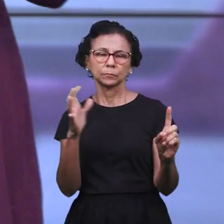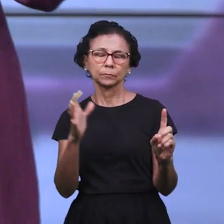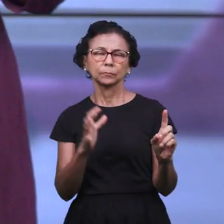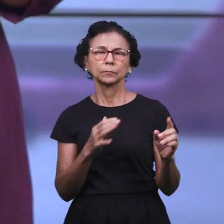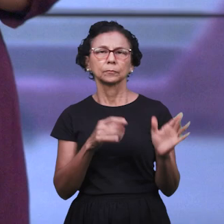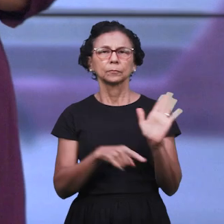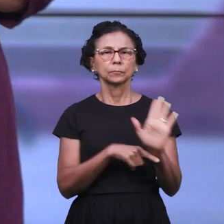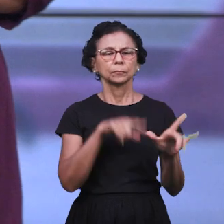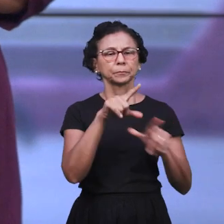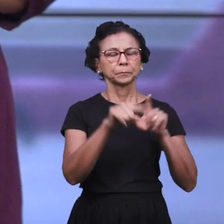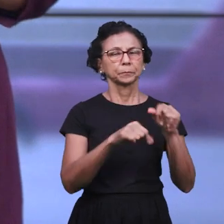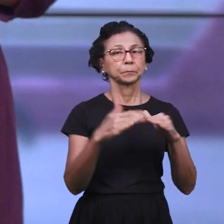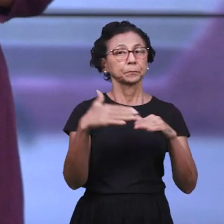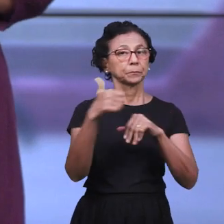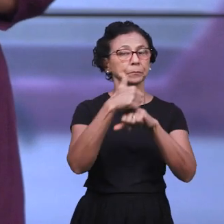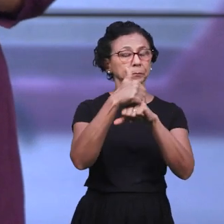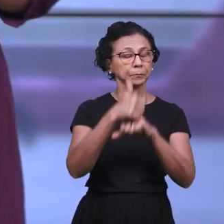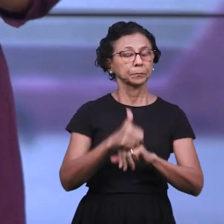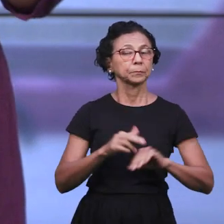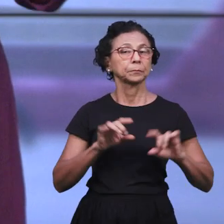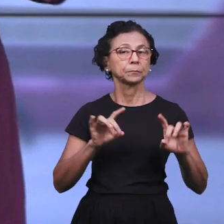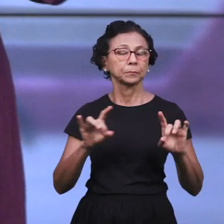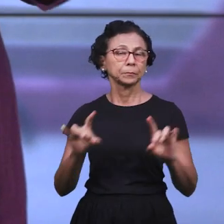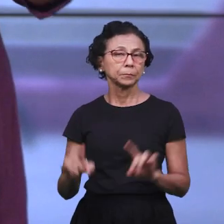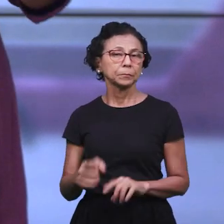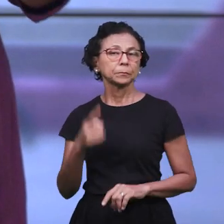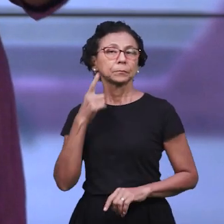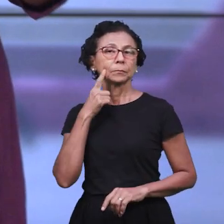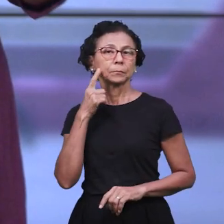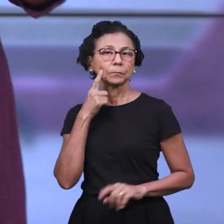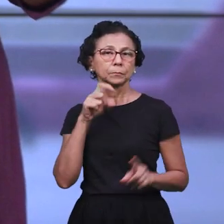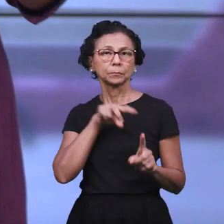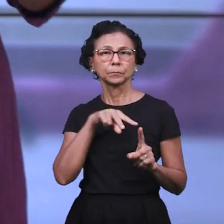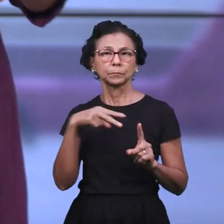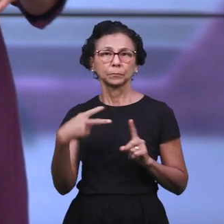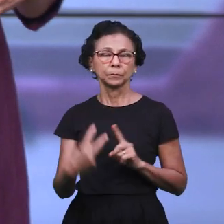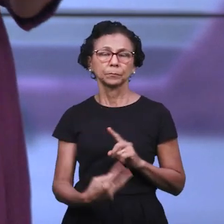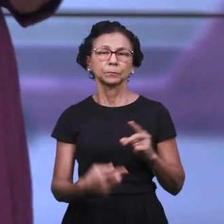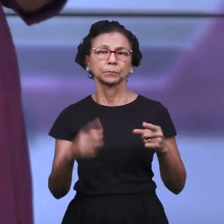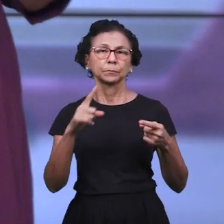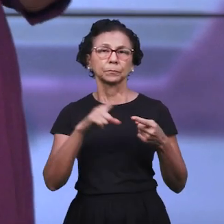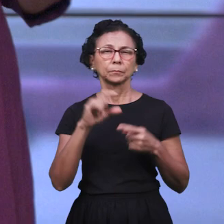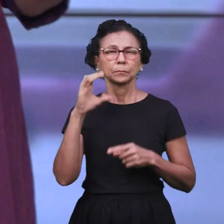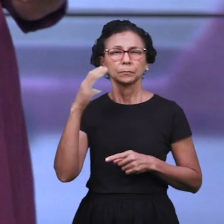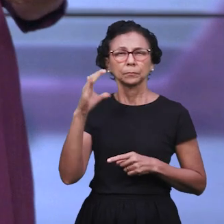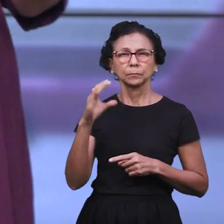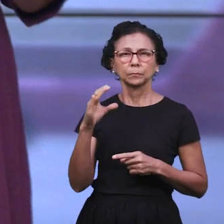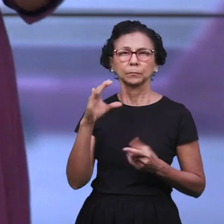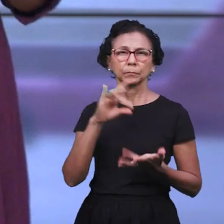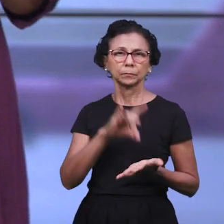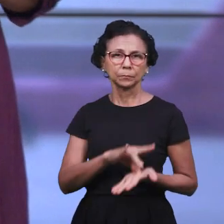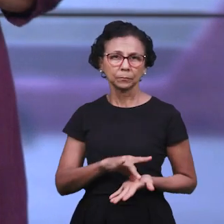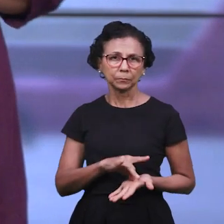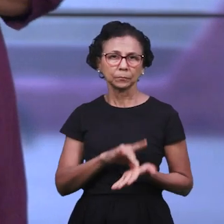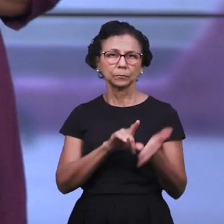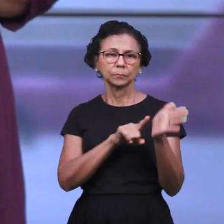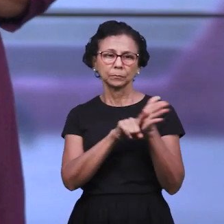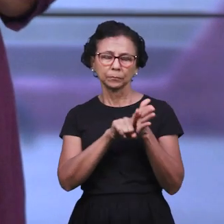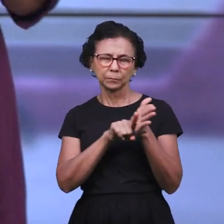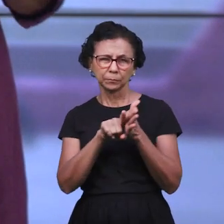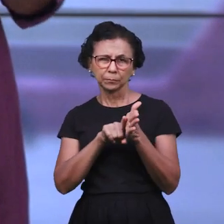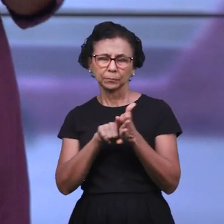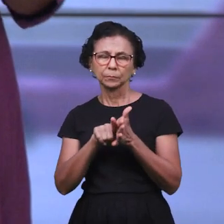filhos nas suas escolhas profissionais, especialmente considerando as pesquisas científicas do tempo